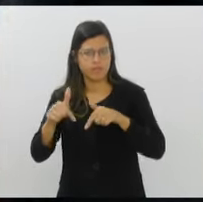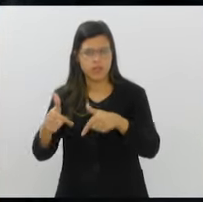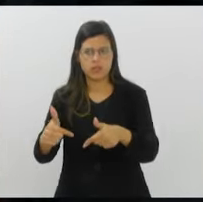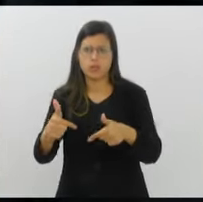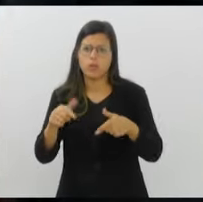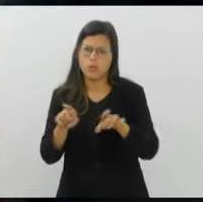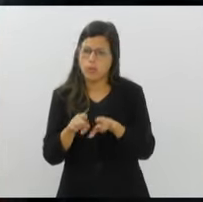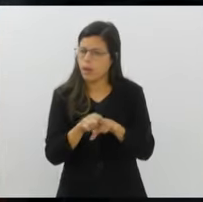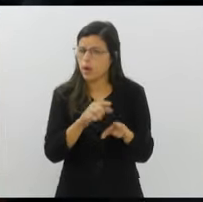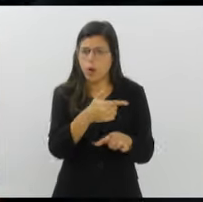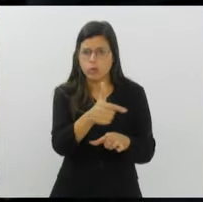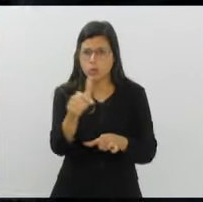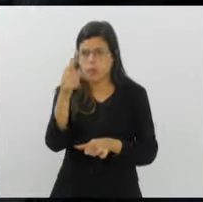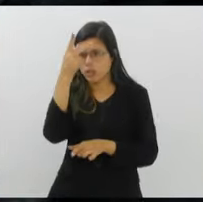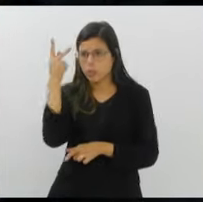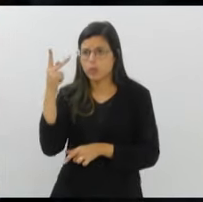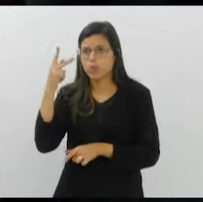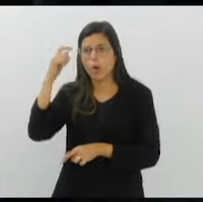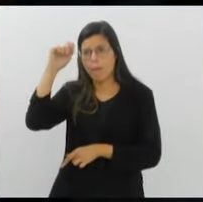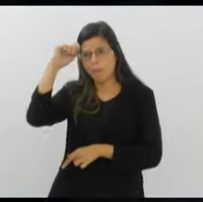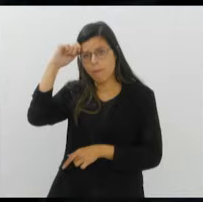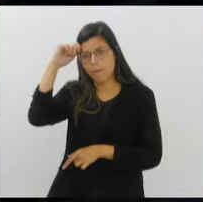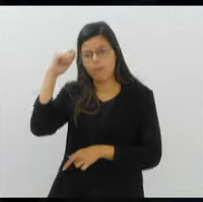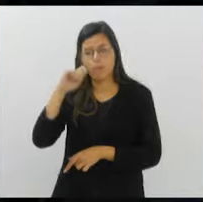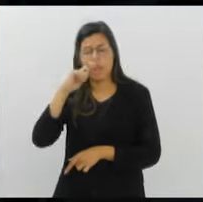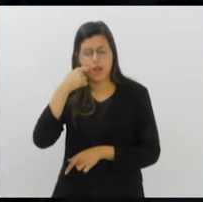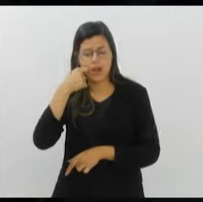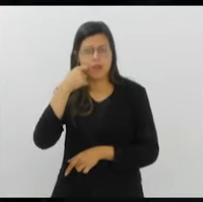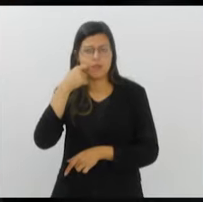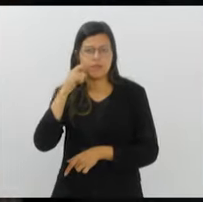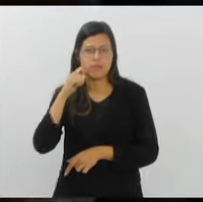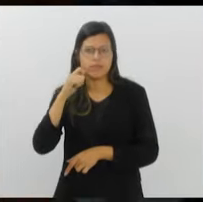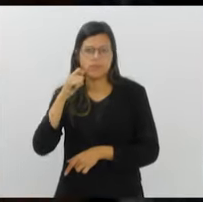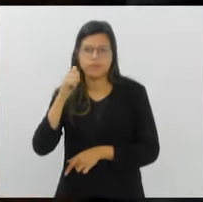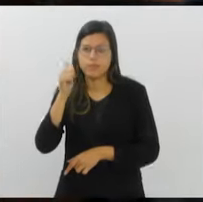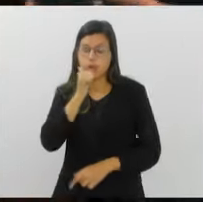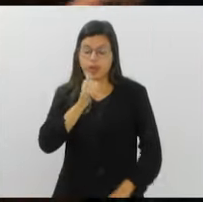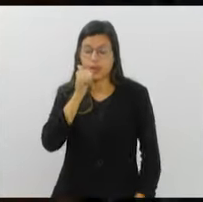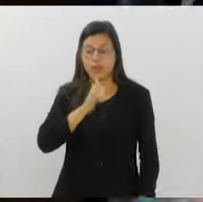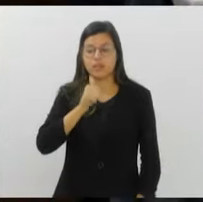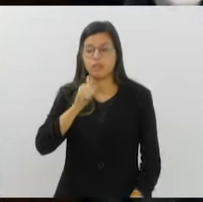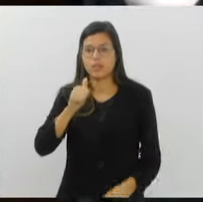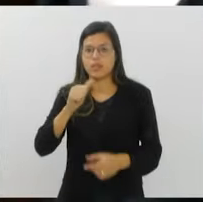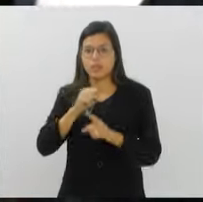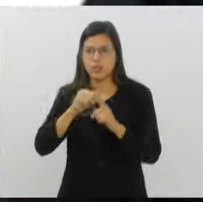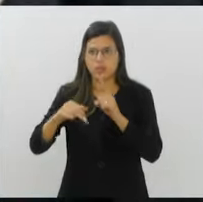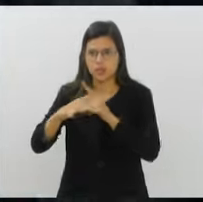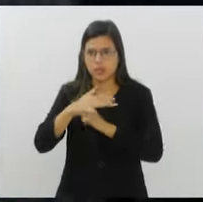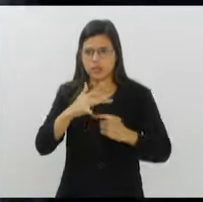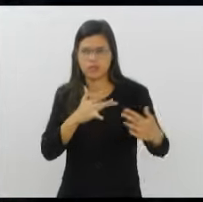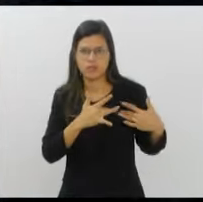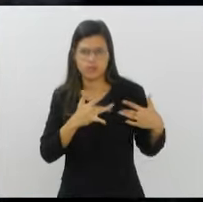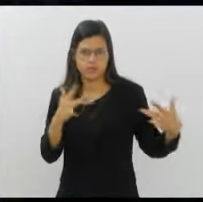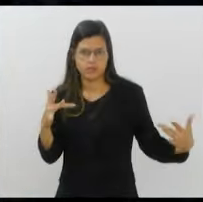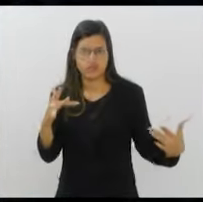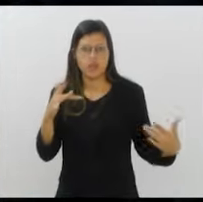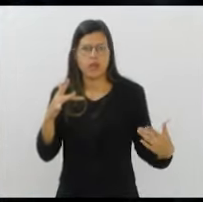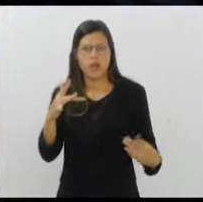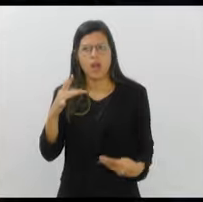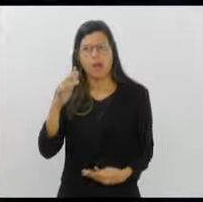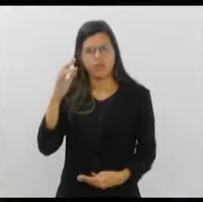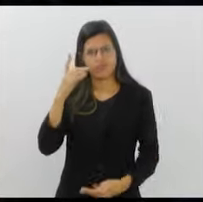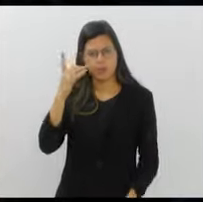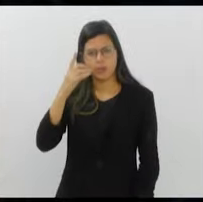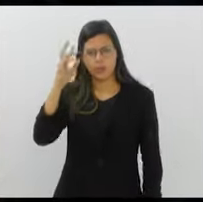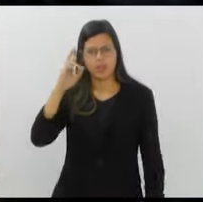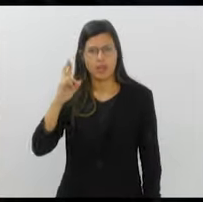qualquer militante, a qualquer mulher na sociedade. Então fica aqui a nossa solidariedade à deputada Renata Souza e achamos que